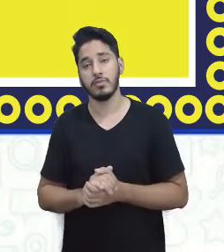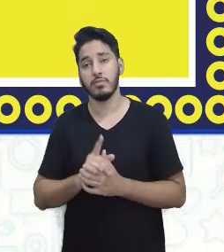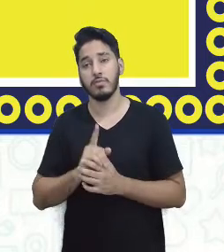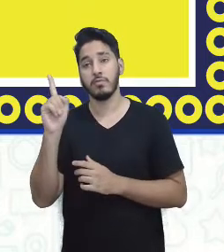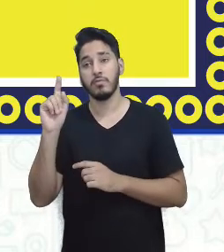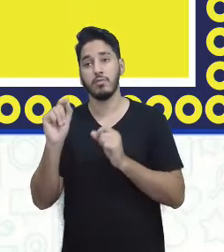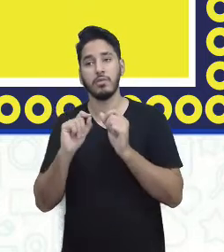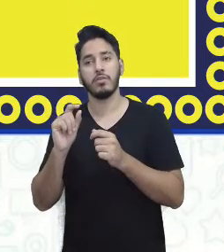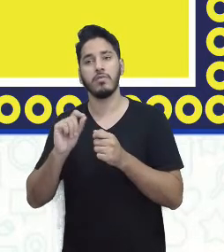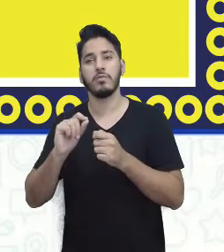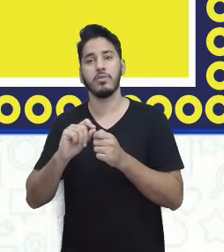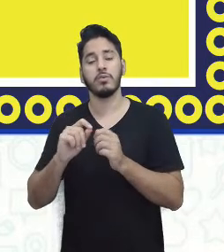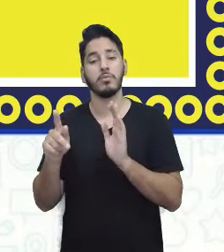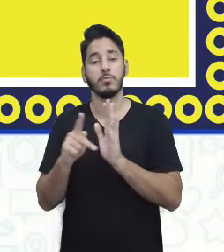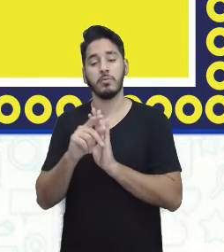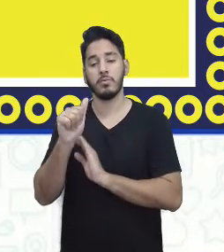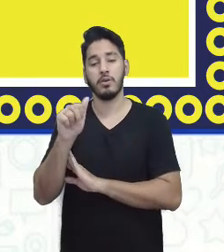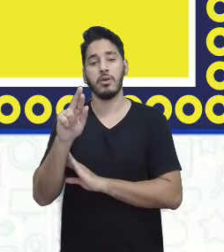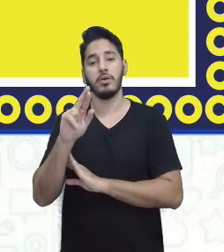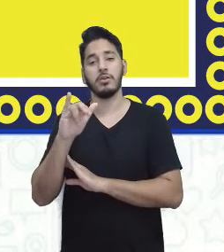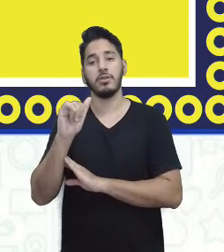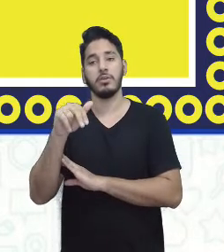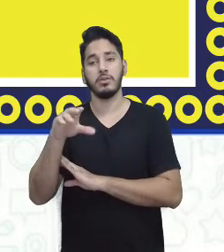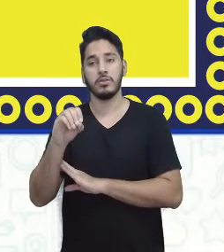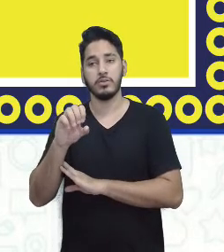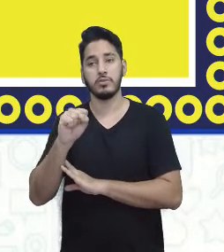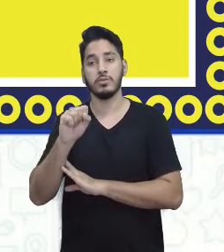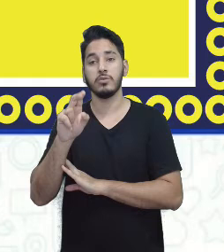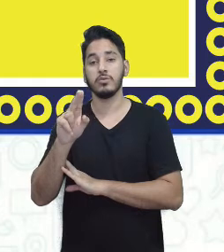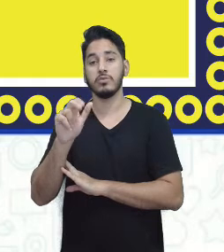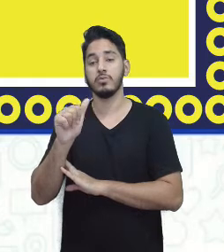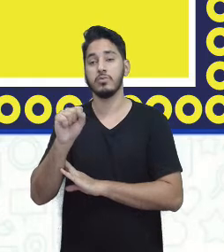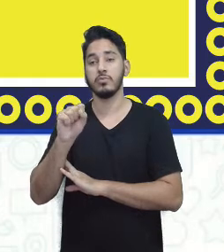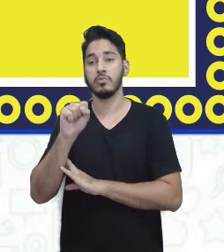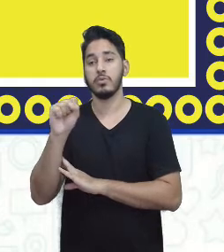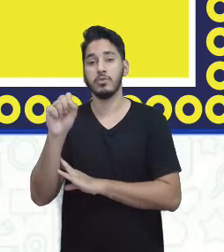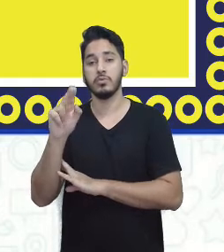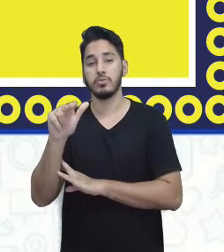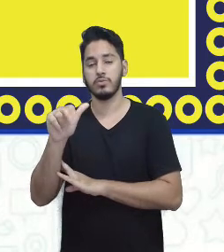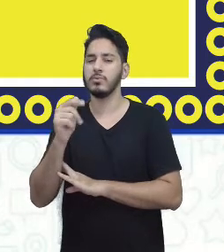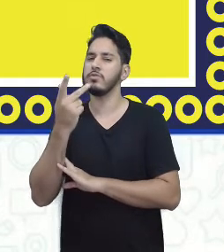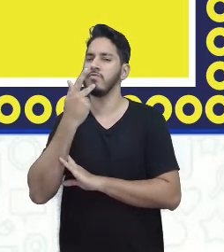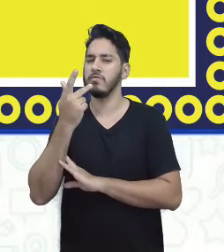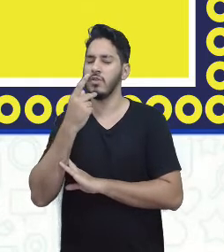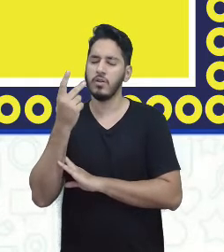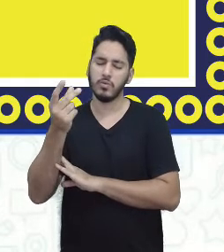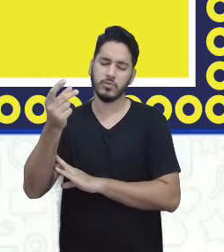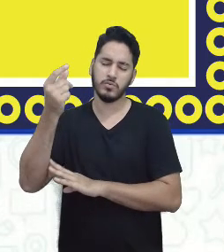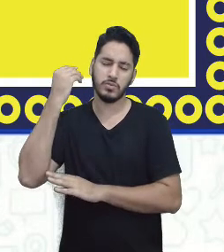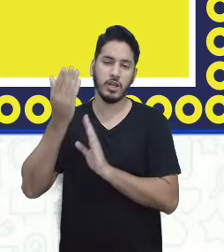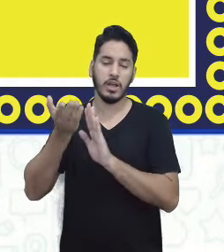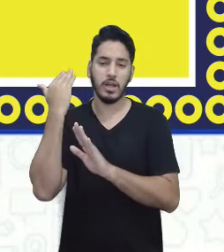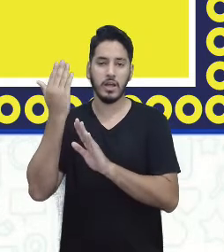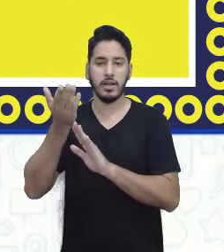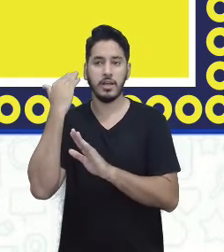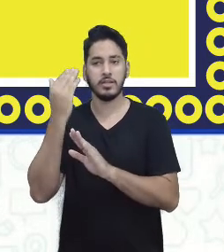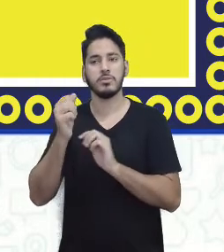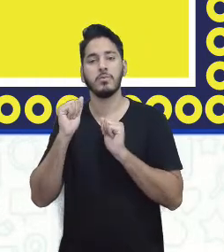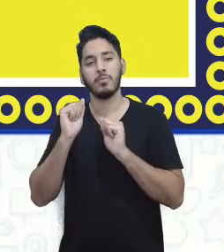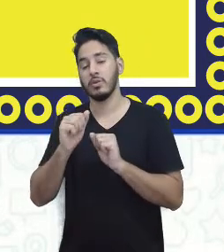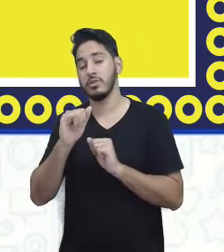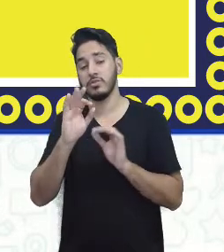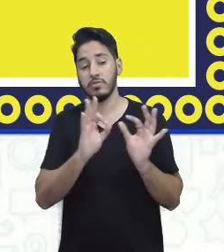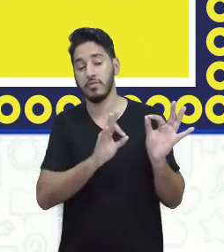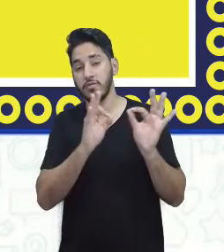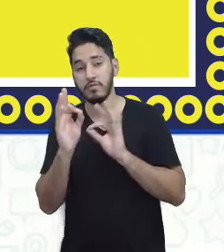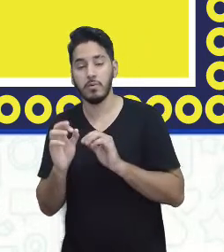e liderado por Ariano Suassuna. A gente falou de Ariano fartamente na aula passada, então vocês podem, quem não